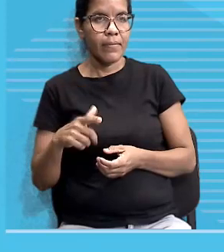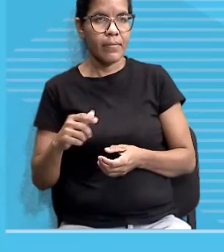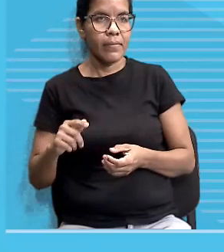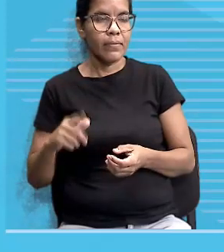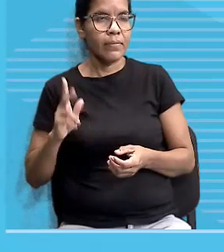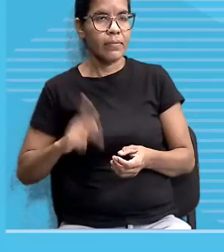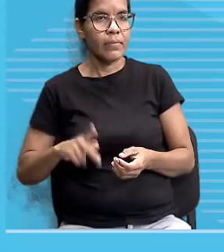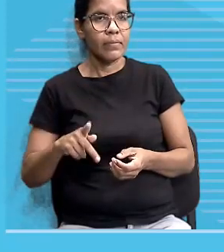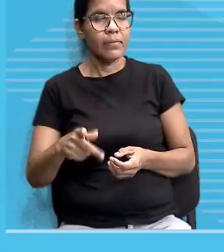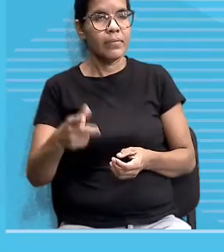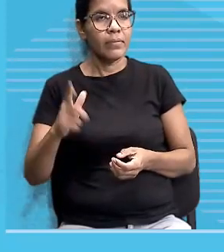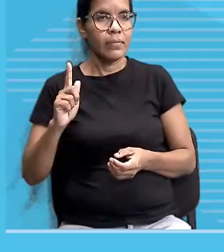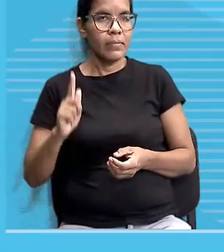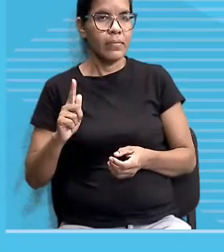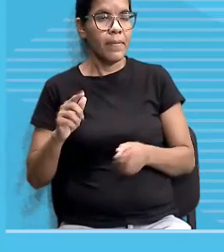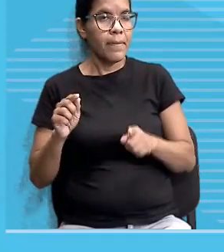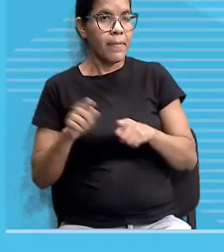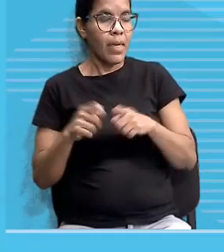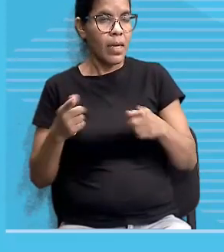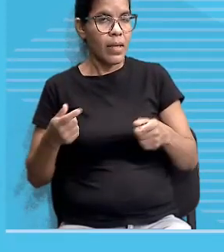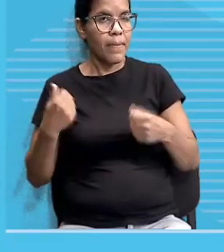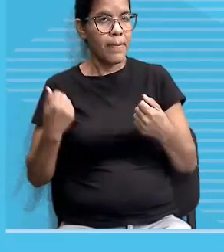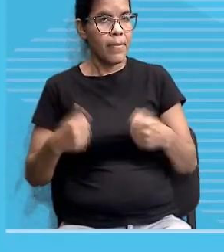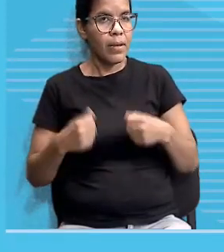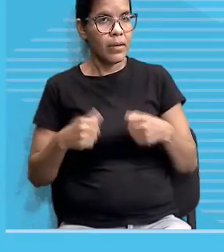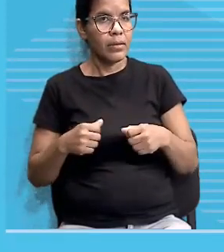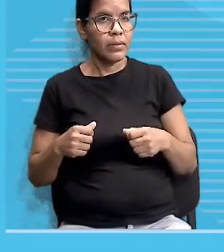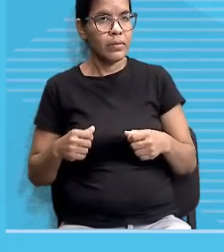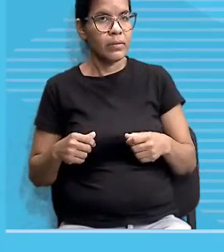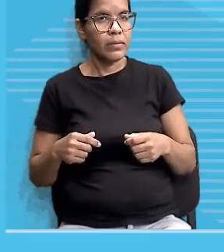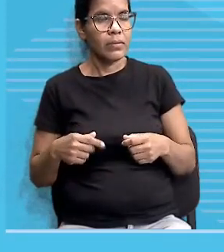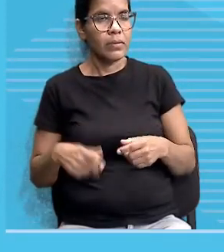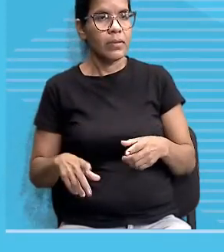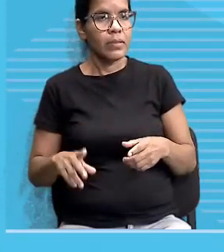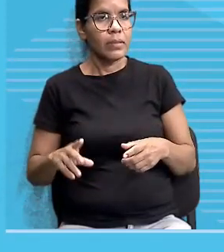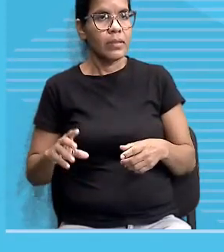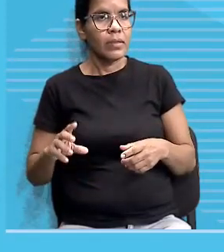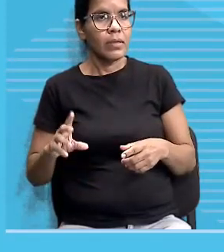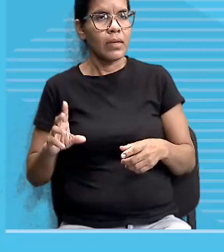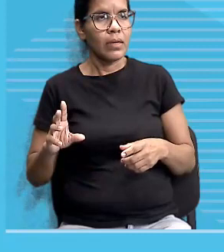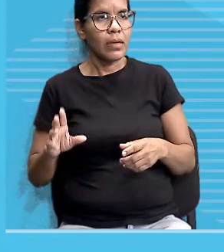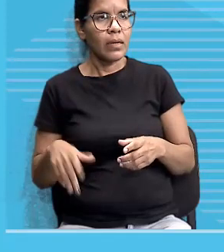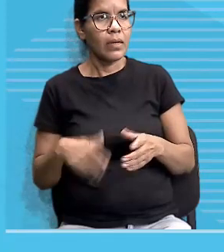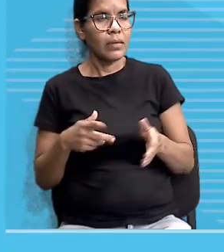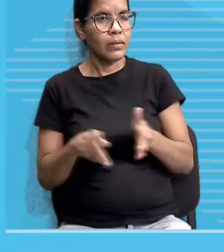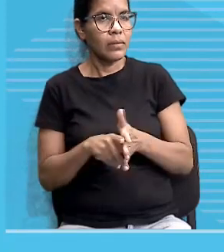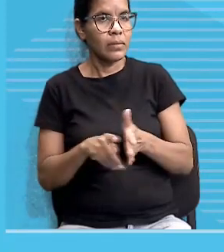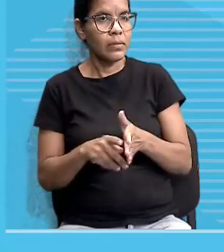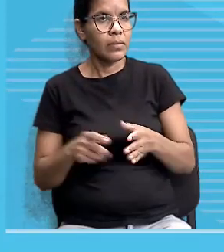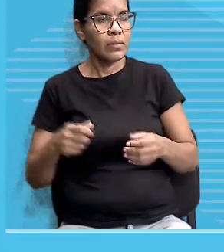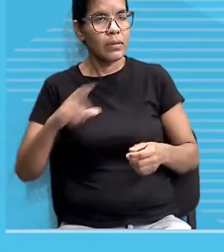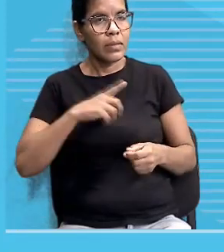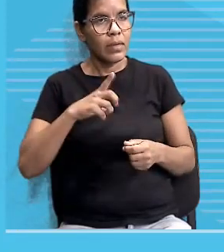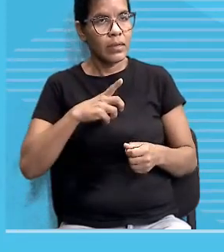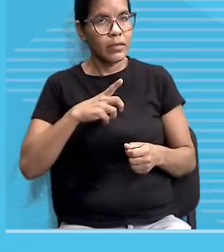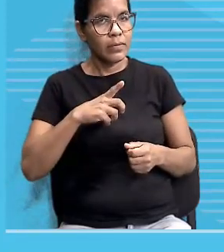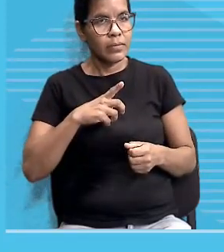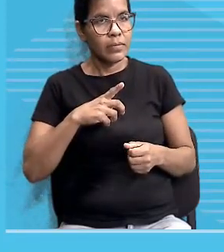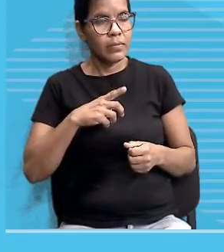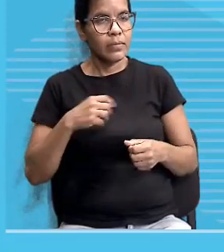gramas Mas pode acontecer de vir casos particulares que eu tenho